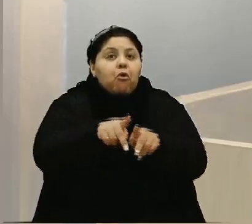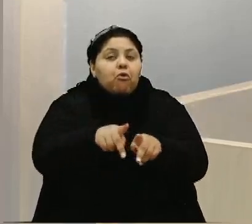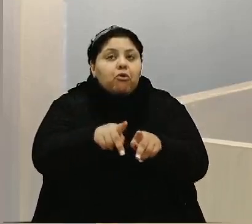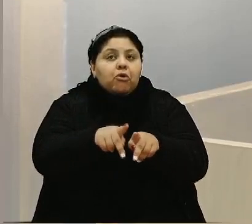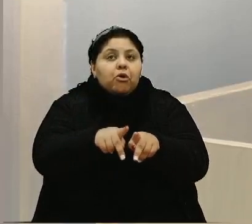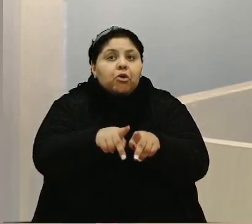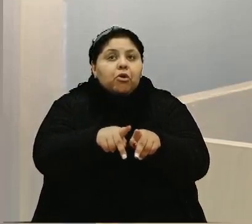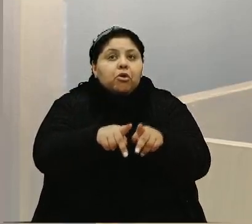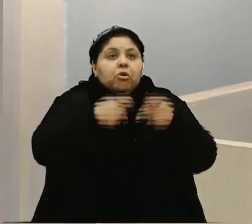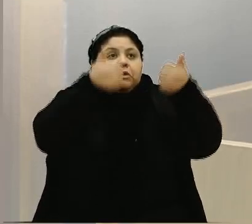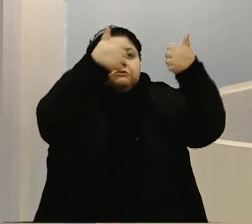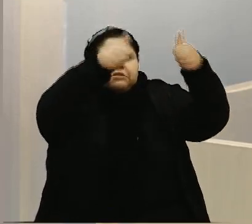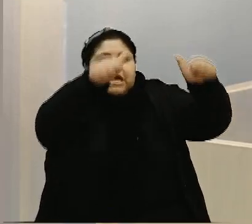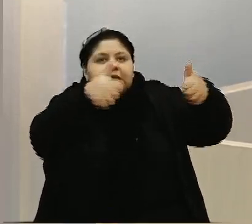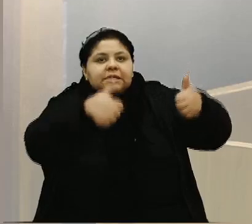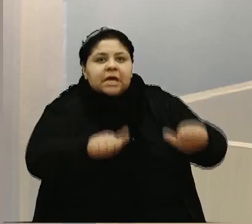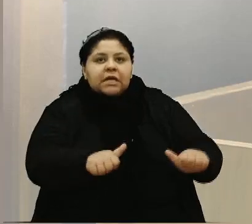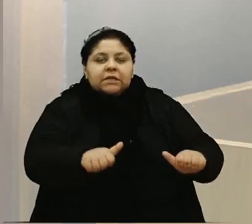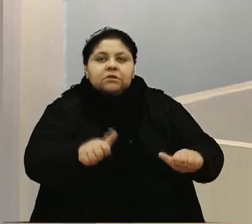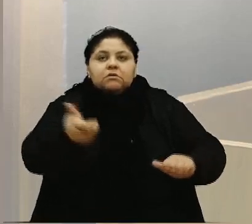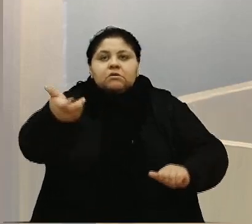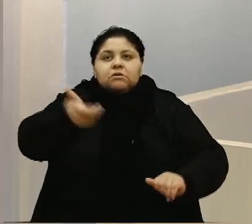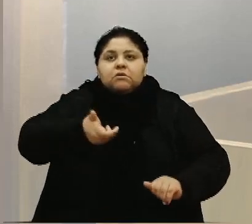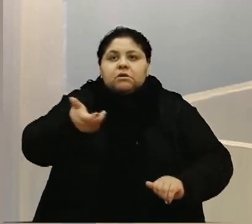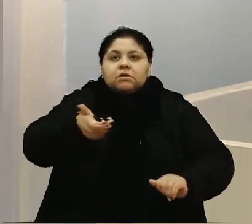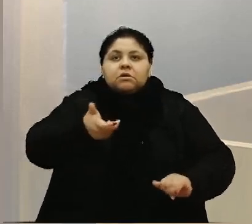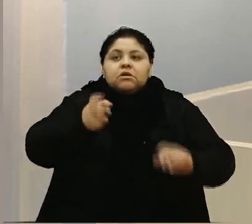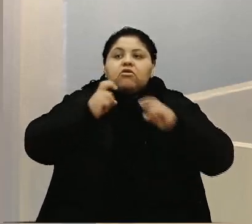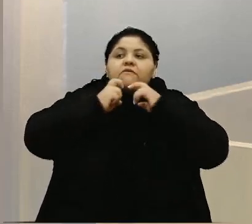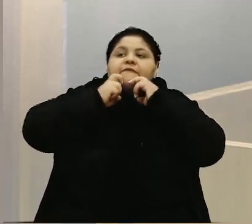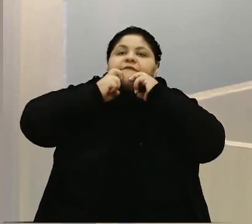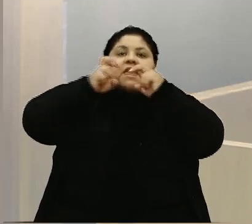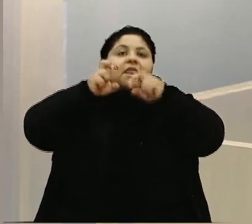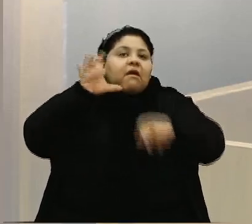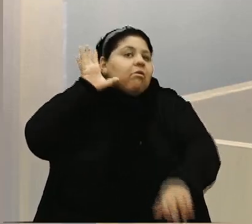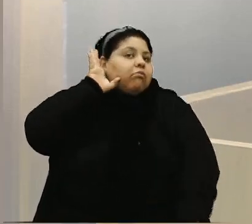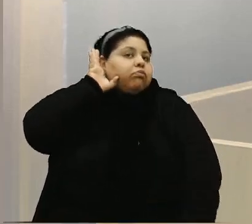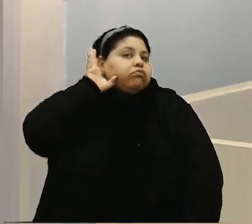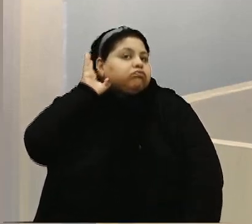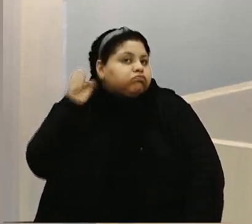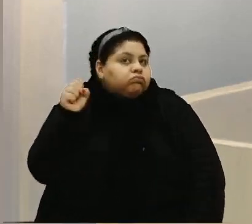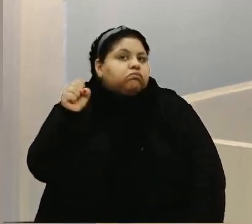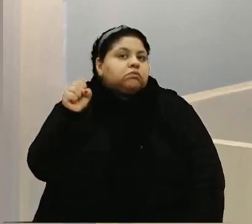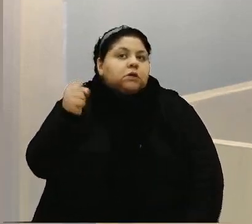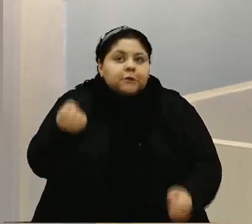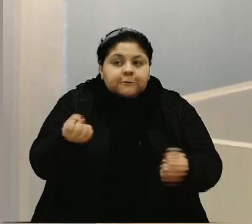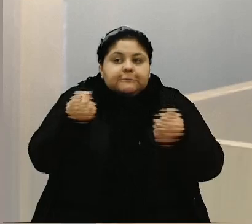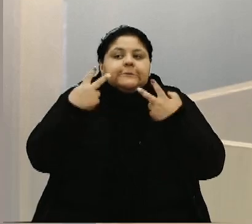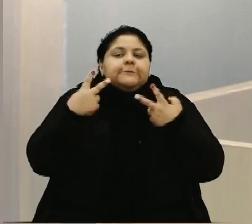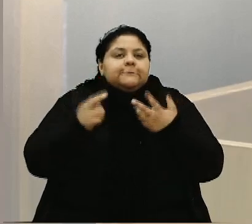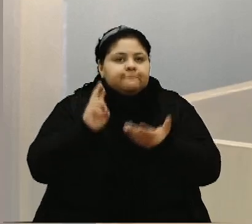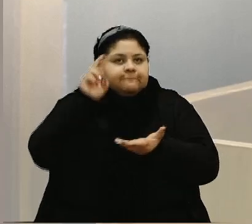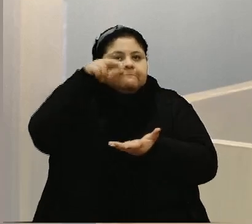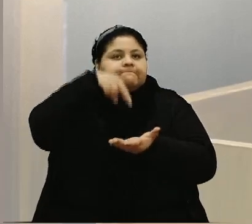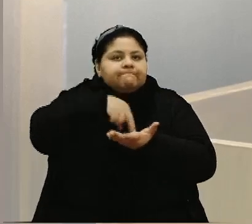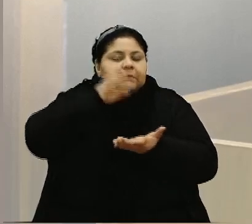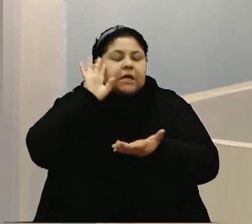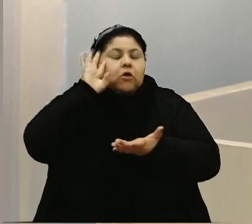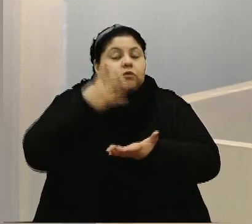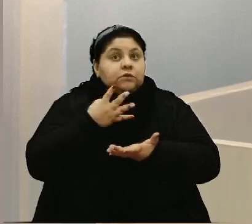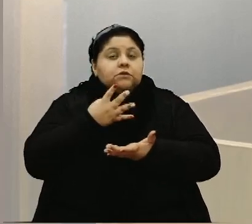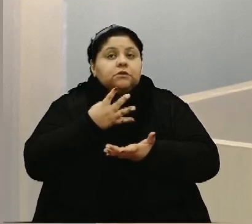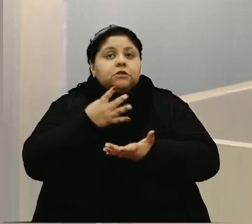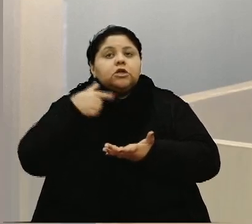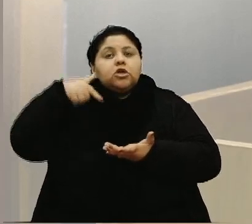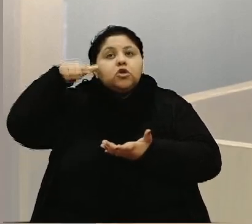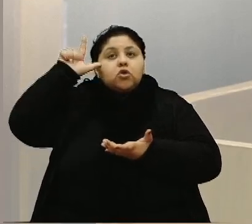seus cartazes, querendo que as suas vozes sejam ouvidas, eles percebam que essa realidade acontece. Ontem